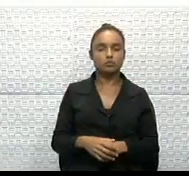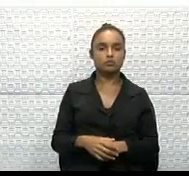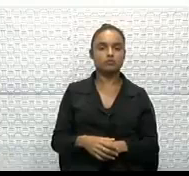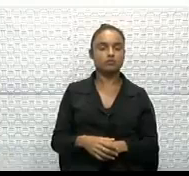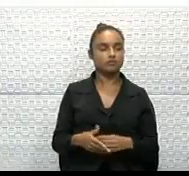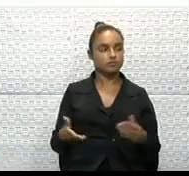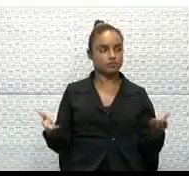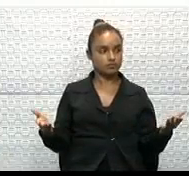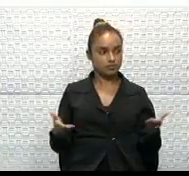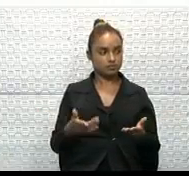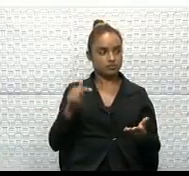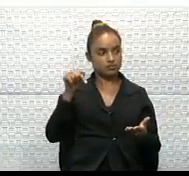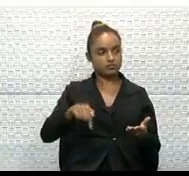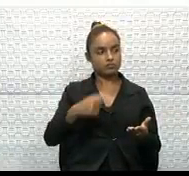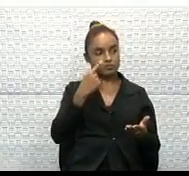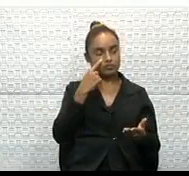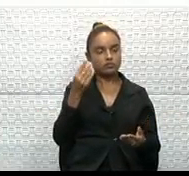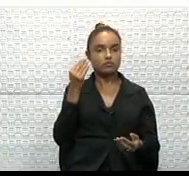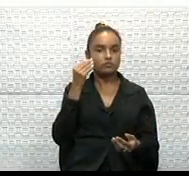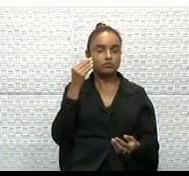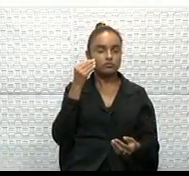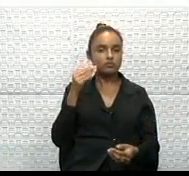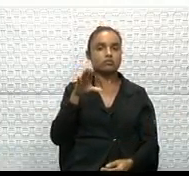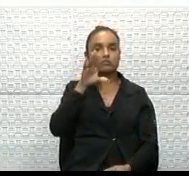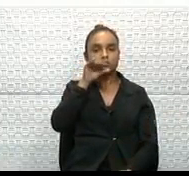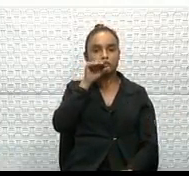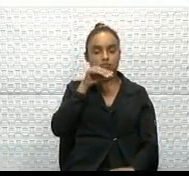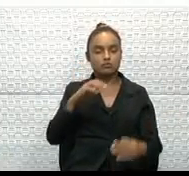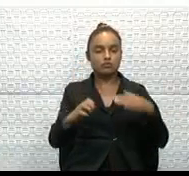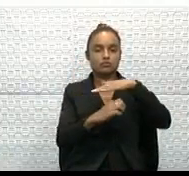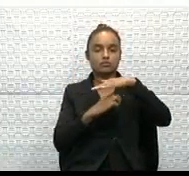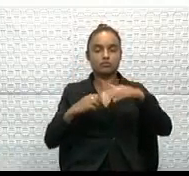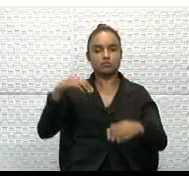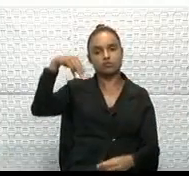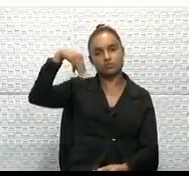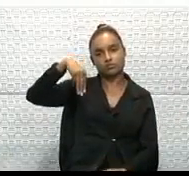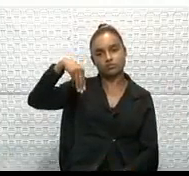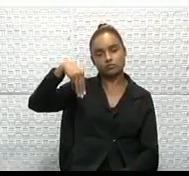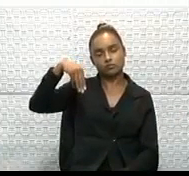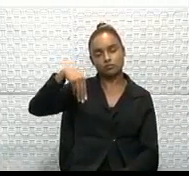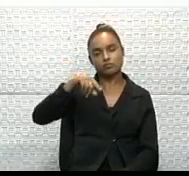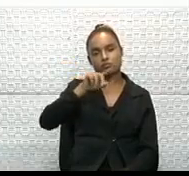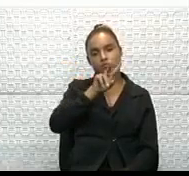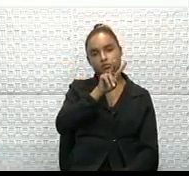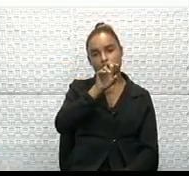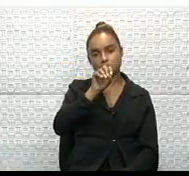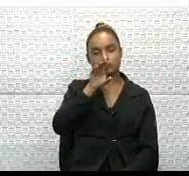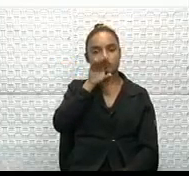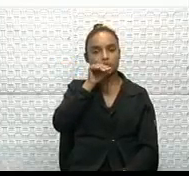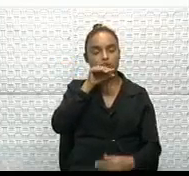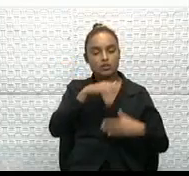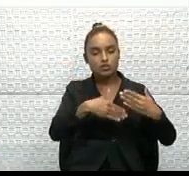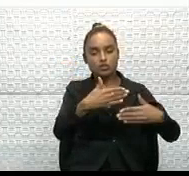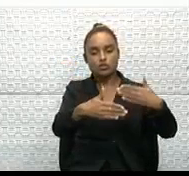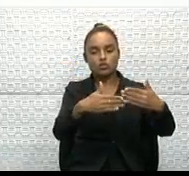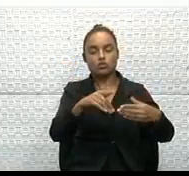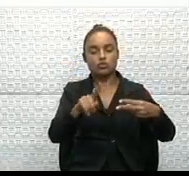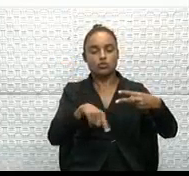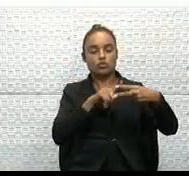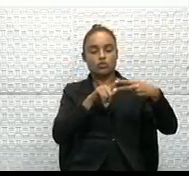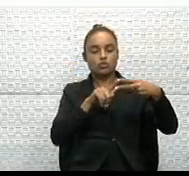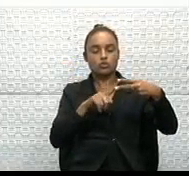Então, veja aqui a amostra de funcionários da empresa M, então, com os dados dos 20 funcionários, e as